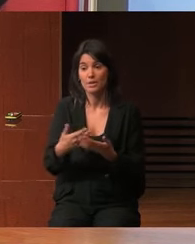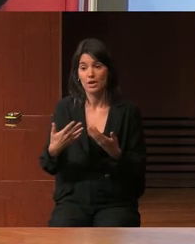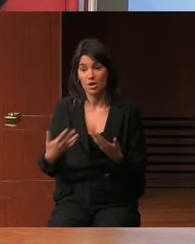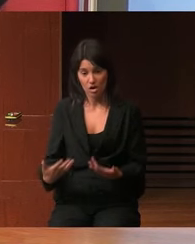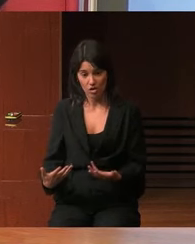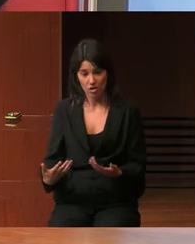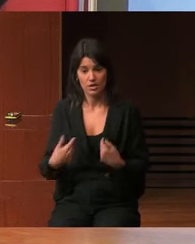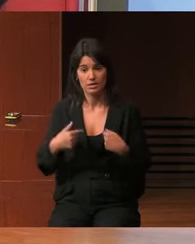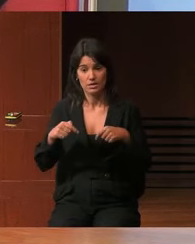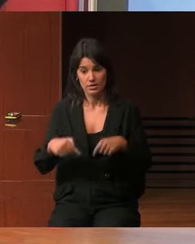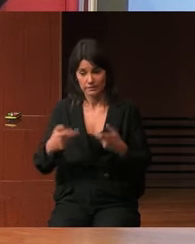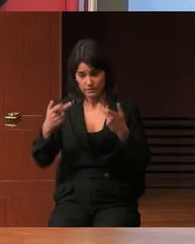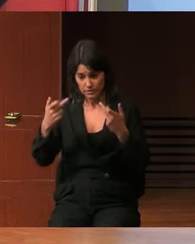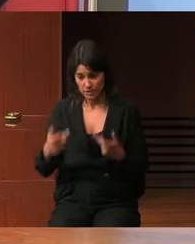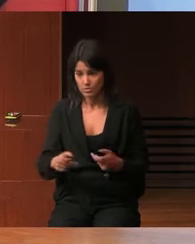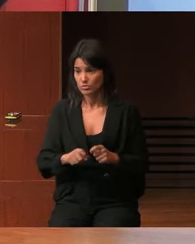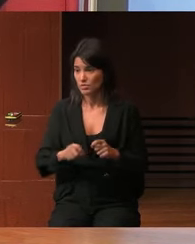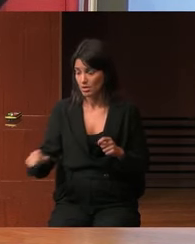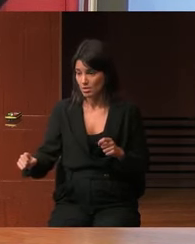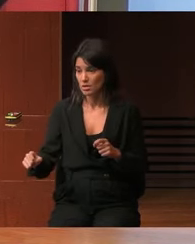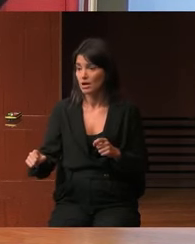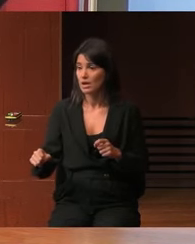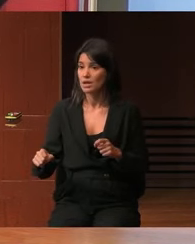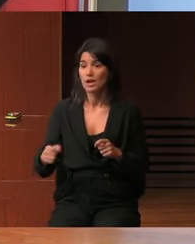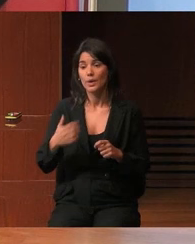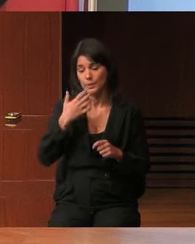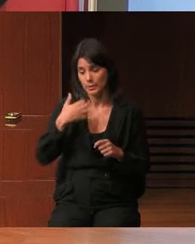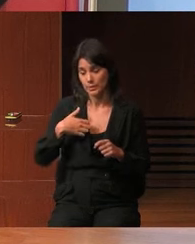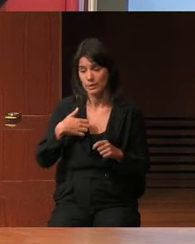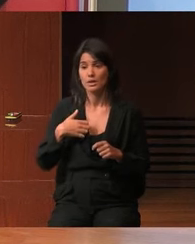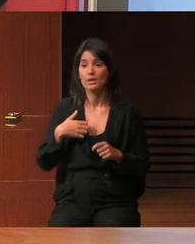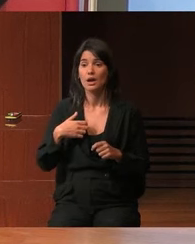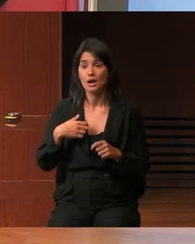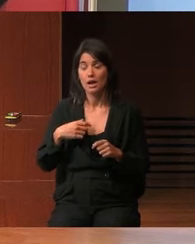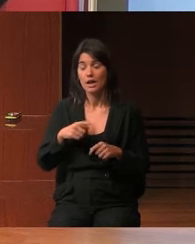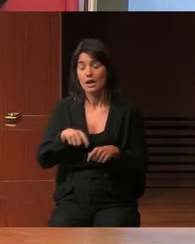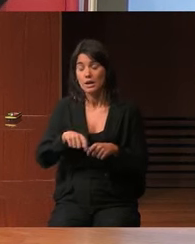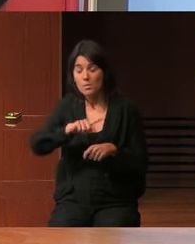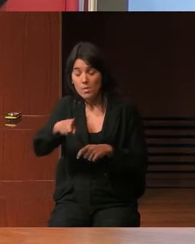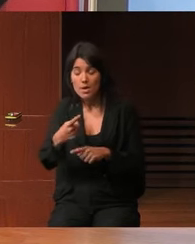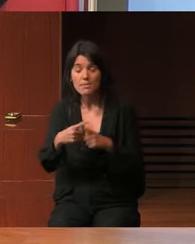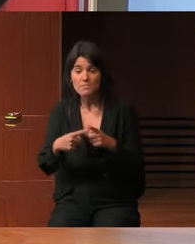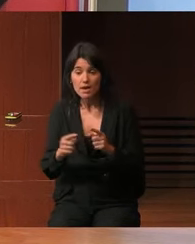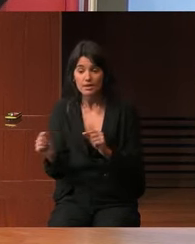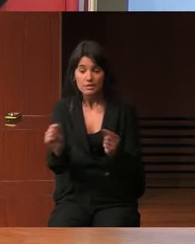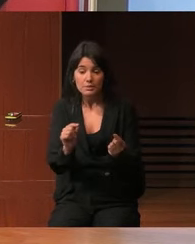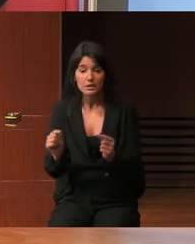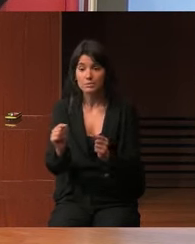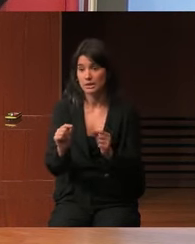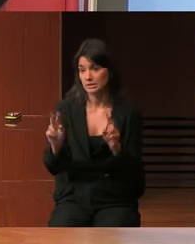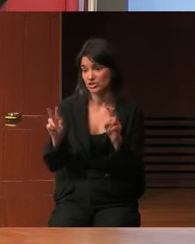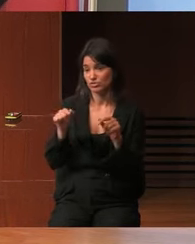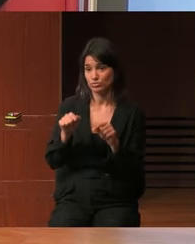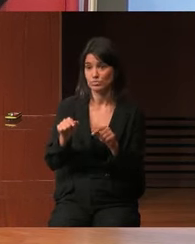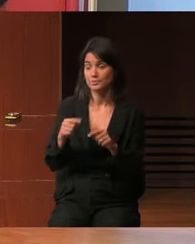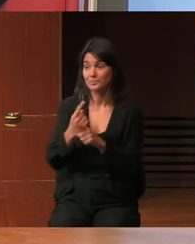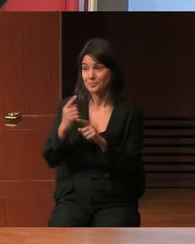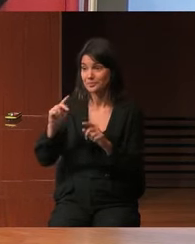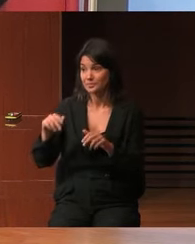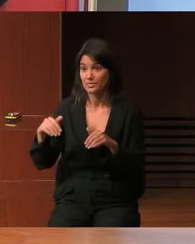aqui a gozar o privilégio de durante 1 hora e meia discutir isto, não é? E que lá para